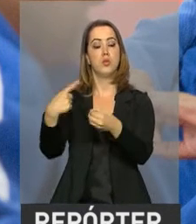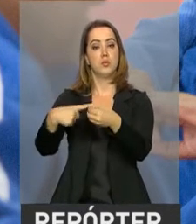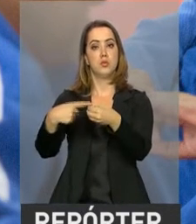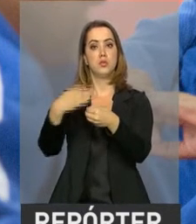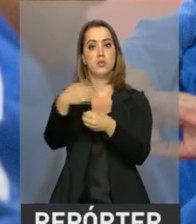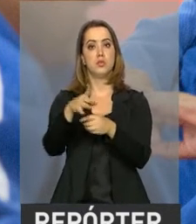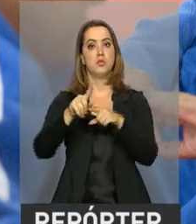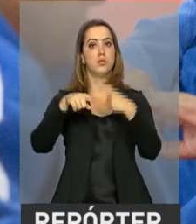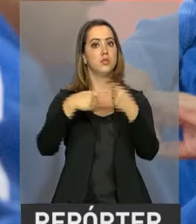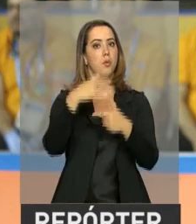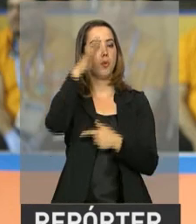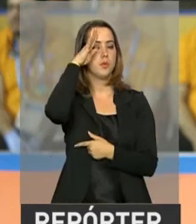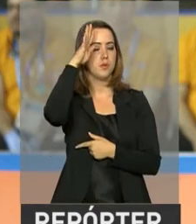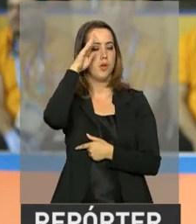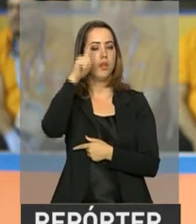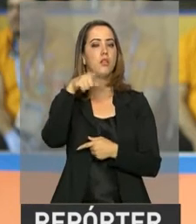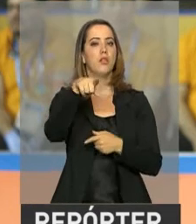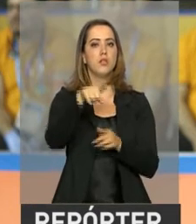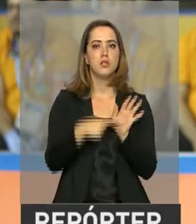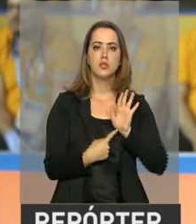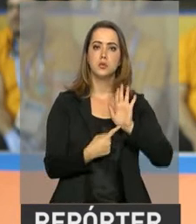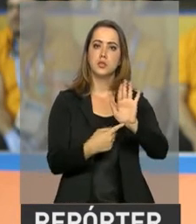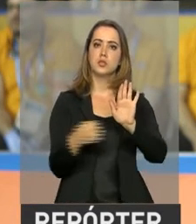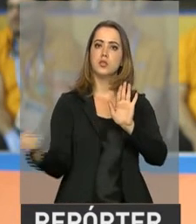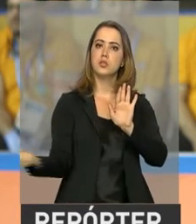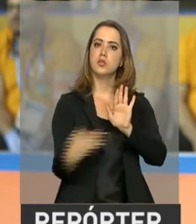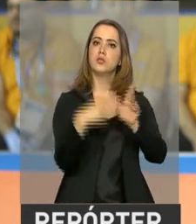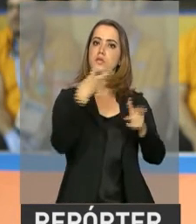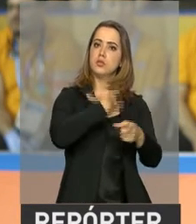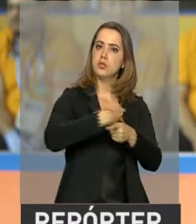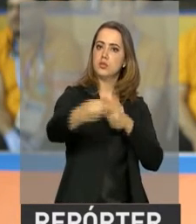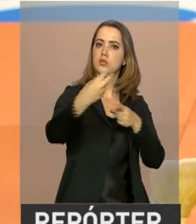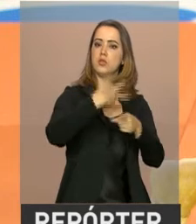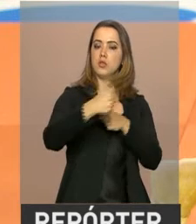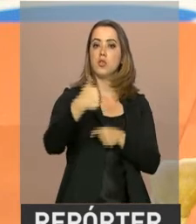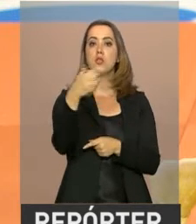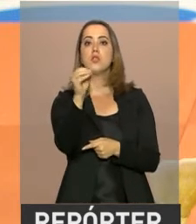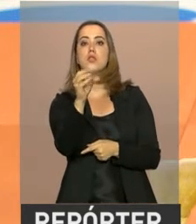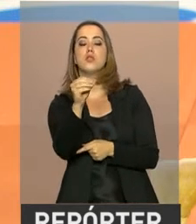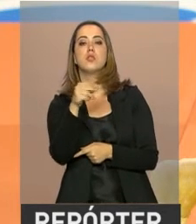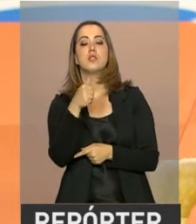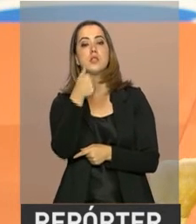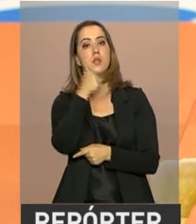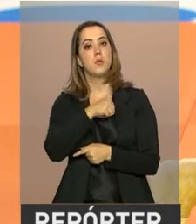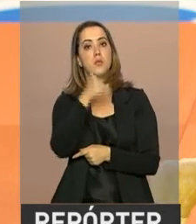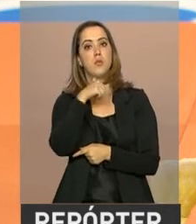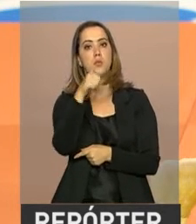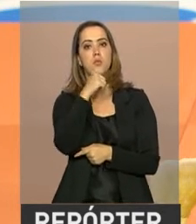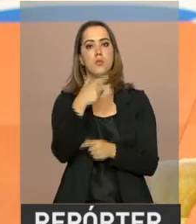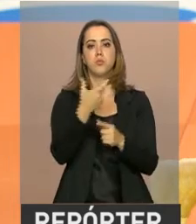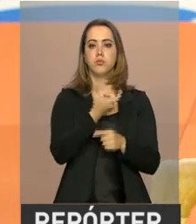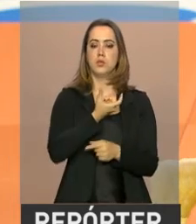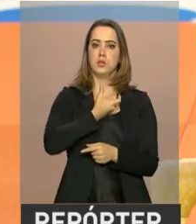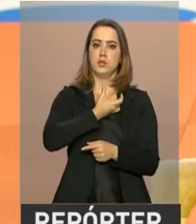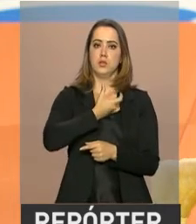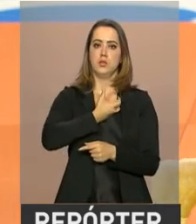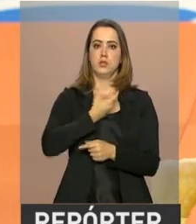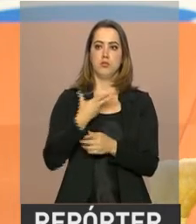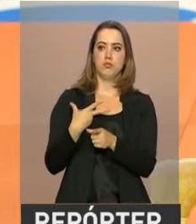quarta-feira, novas histórias de superação. Mais de 100 mulheres vão disputar uma medalha durante as